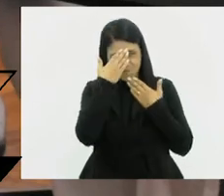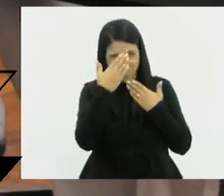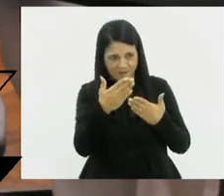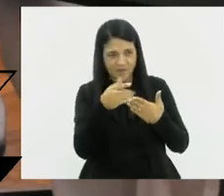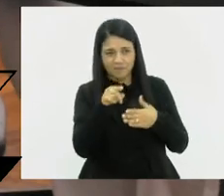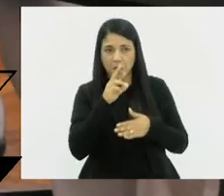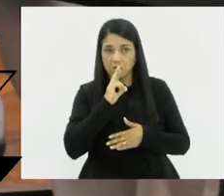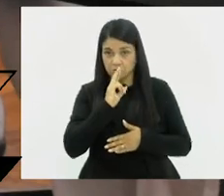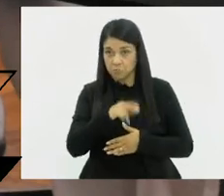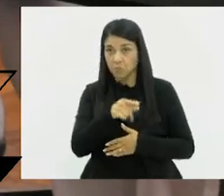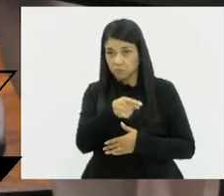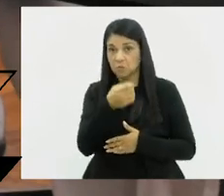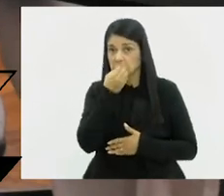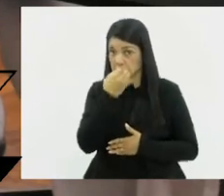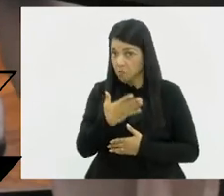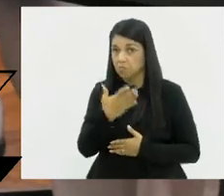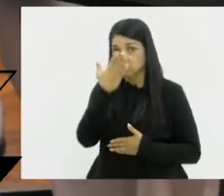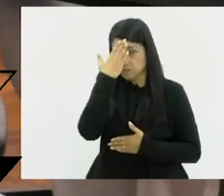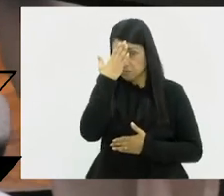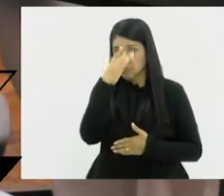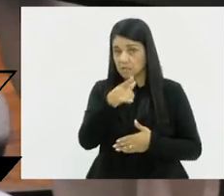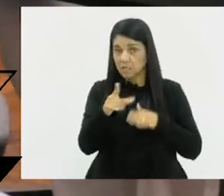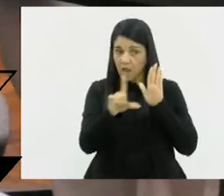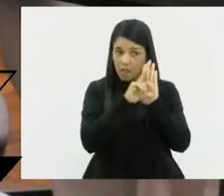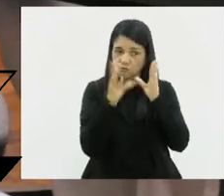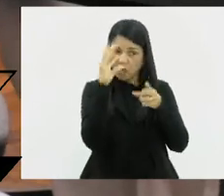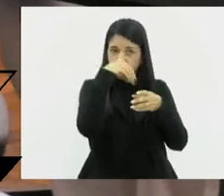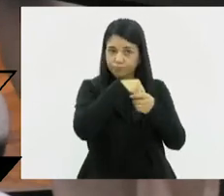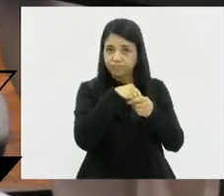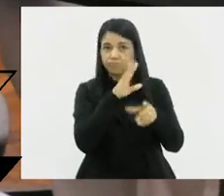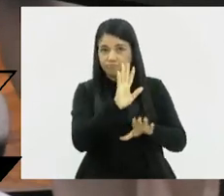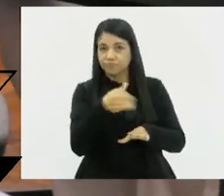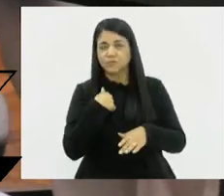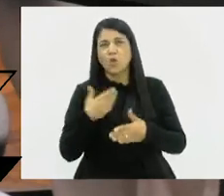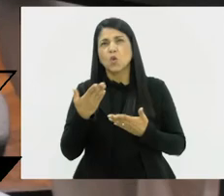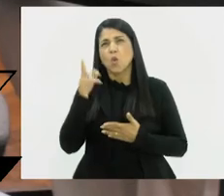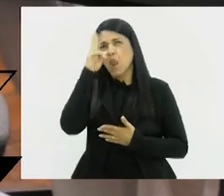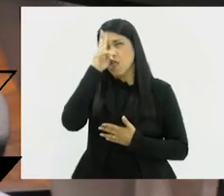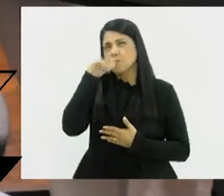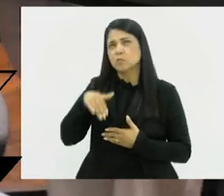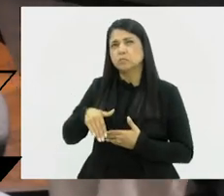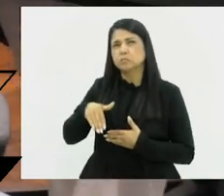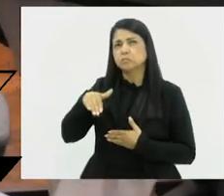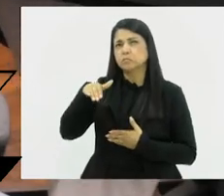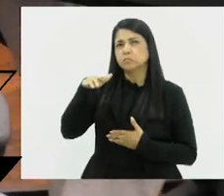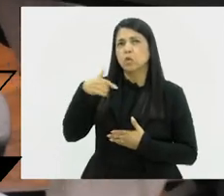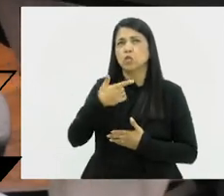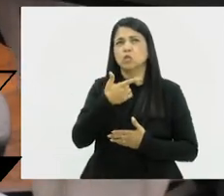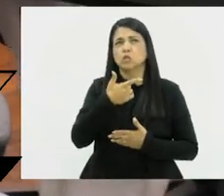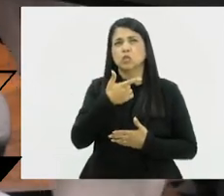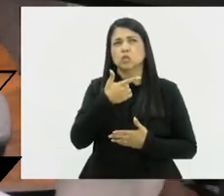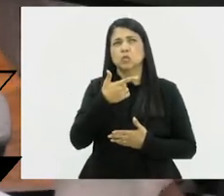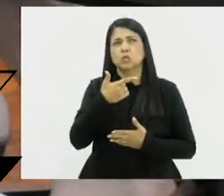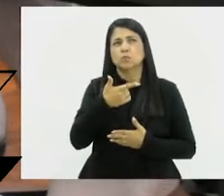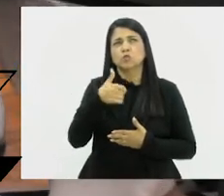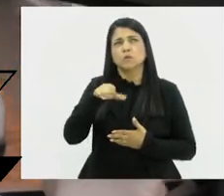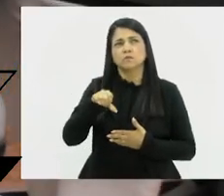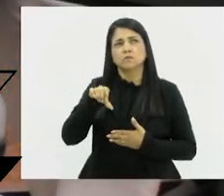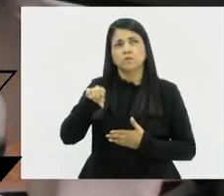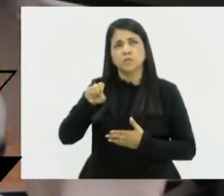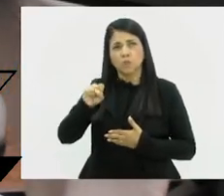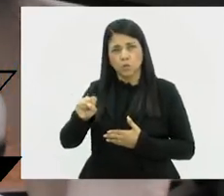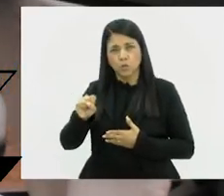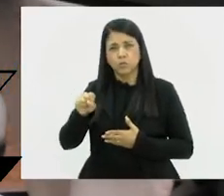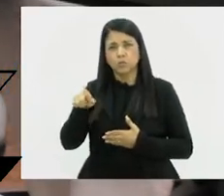pela resposta. É bom saber disso, porque eu me lembro que isso tudo começou em 98, 97, foi aquele acidente